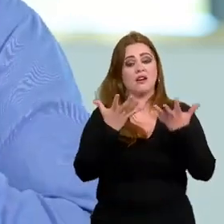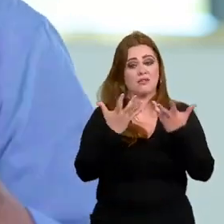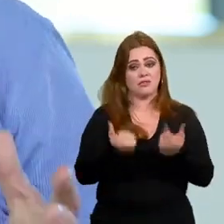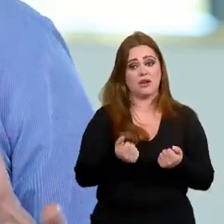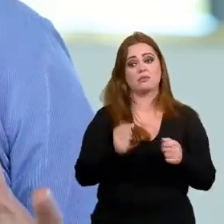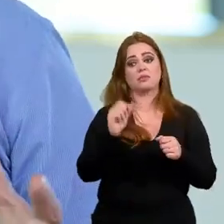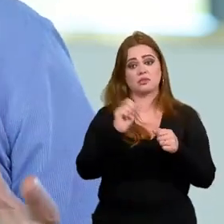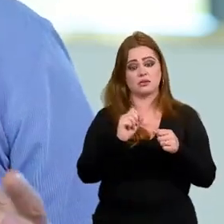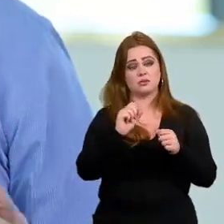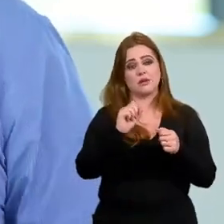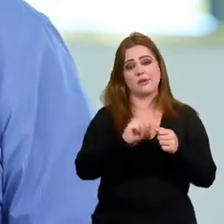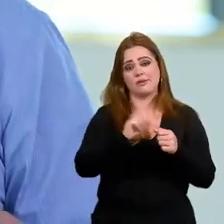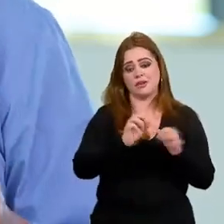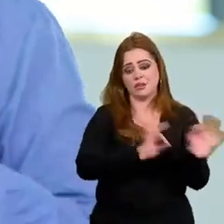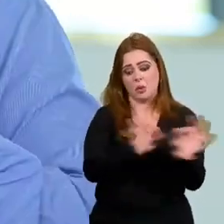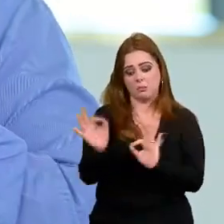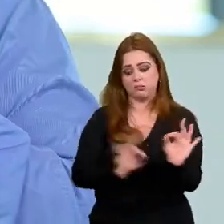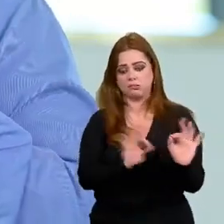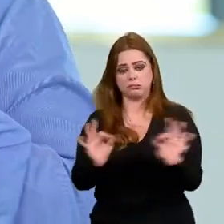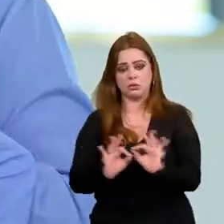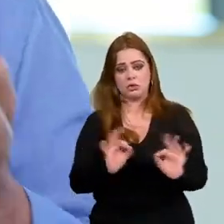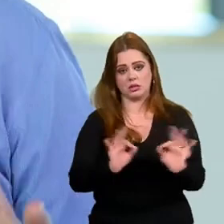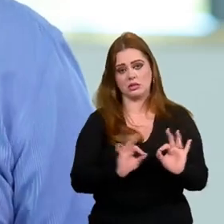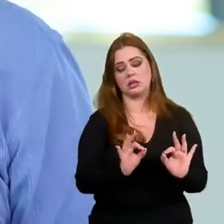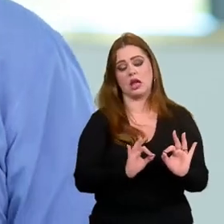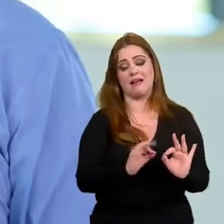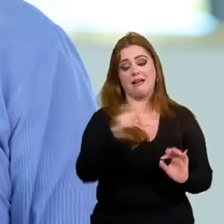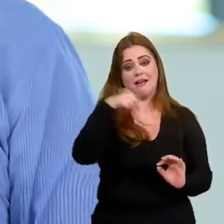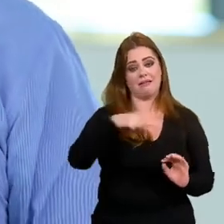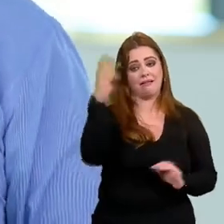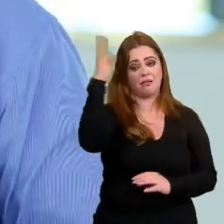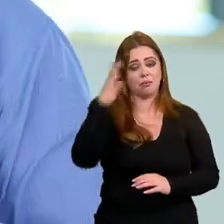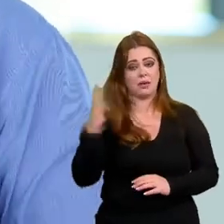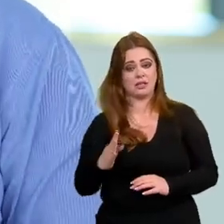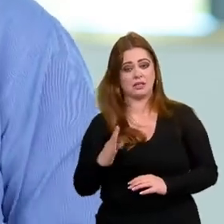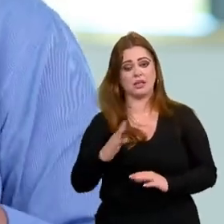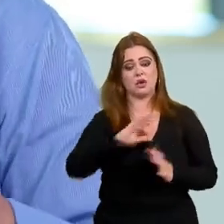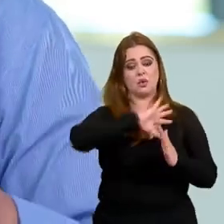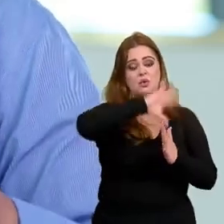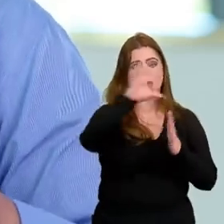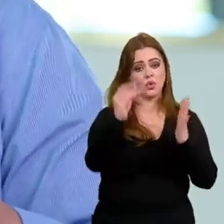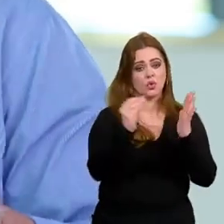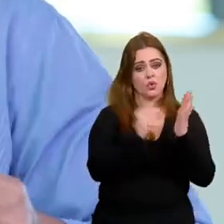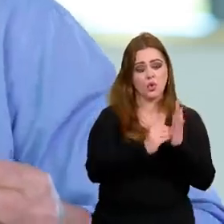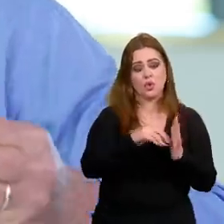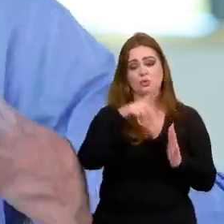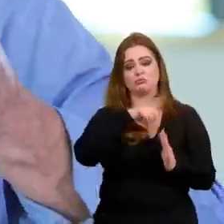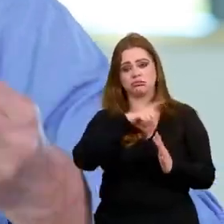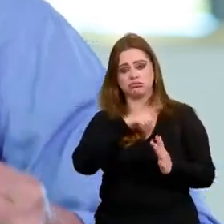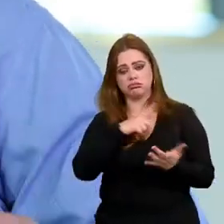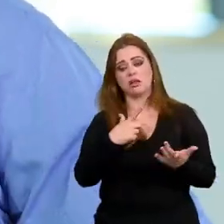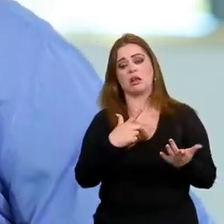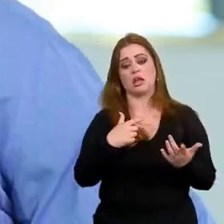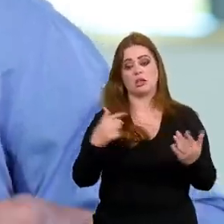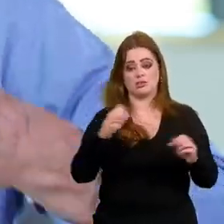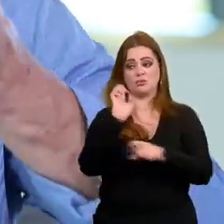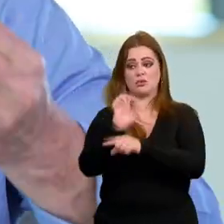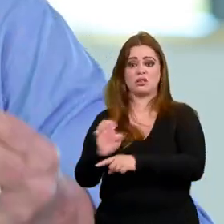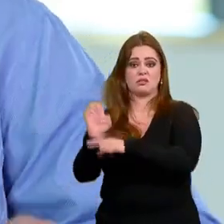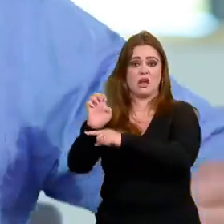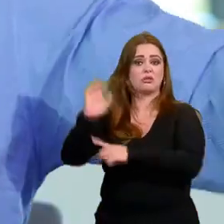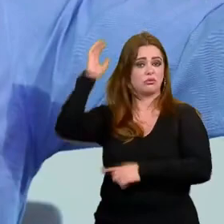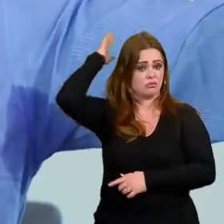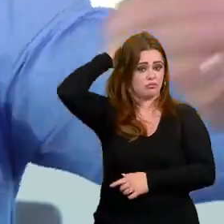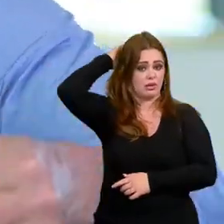muita diversidade cultural, com muita diversidade ambiental. Sabe? Então, eu quero que as pessoas que gostam da Amazônia, que